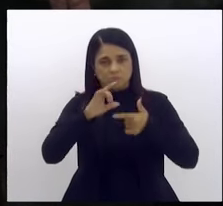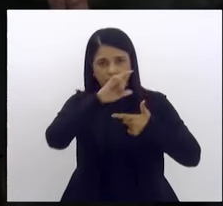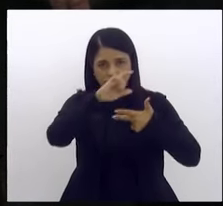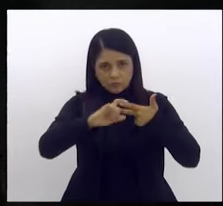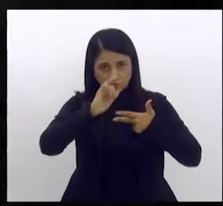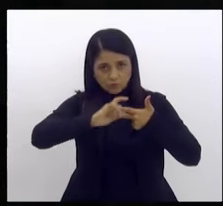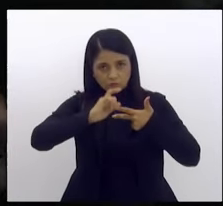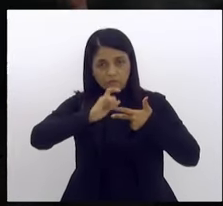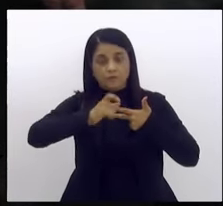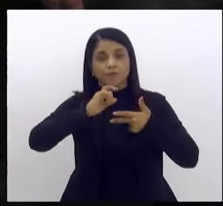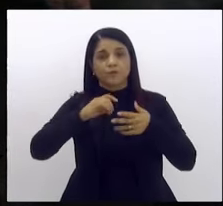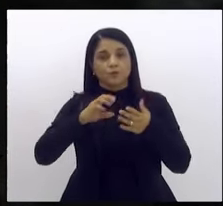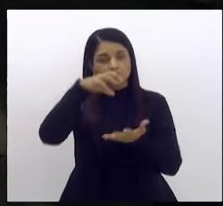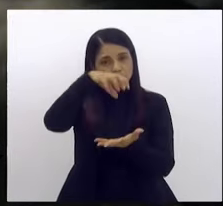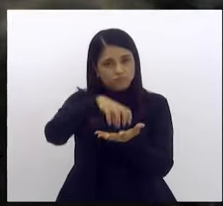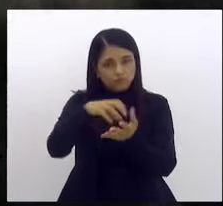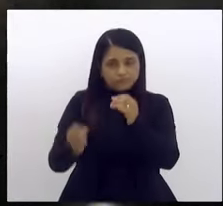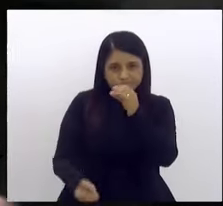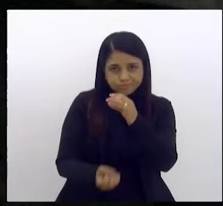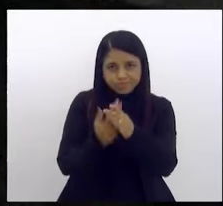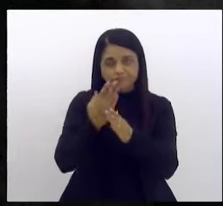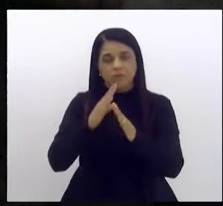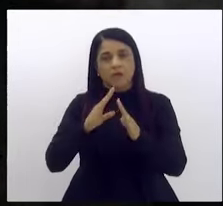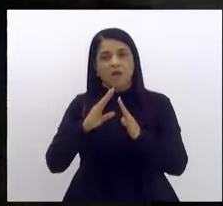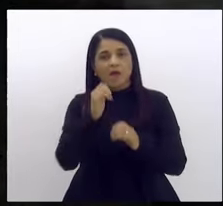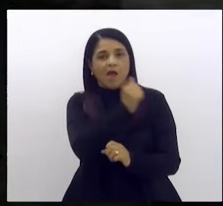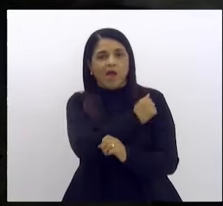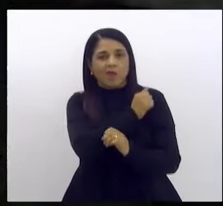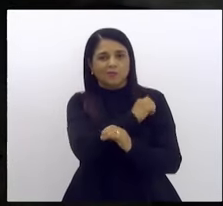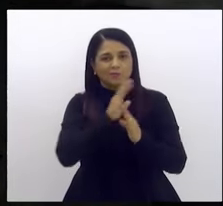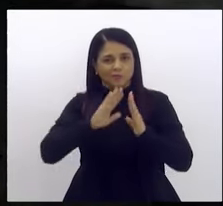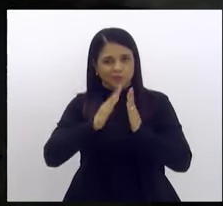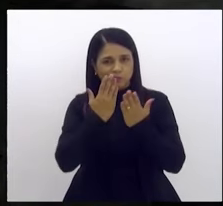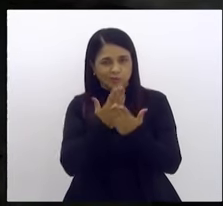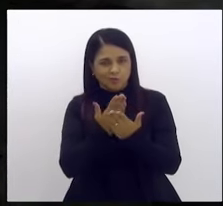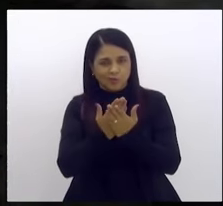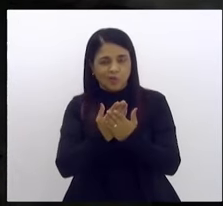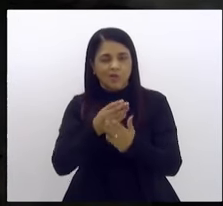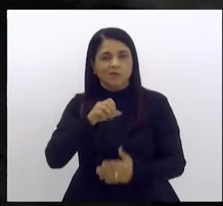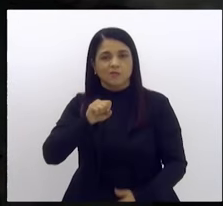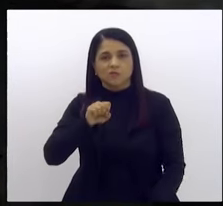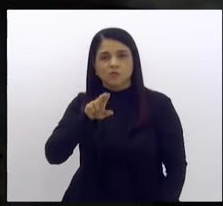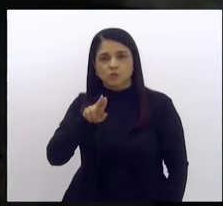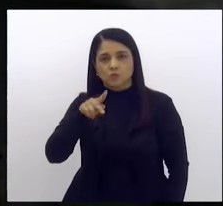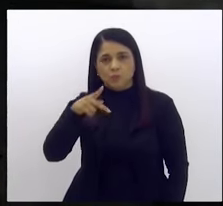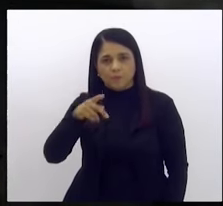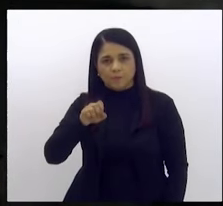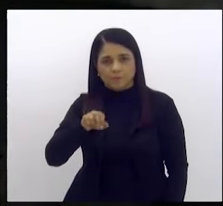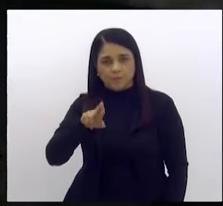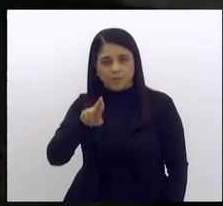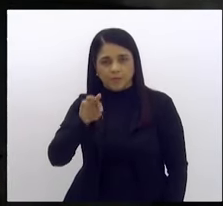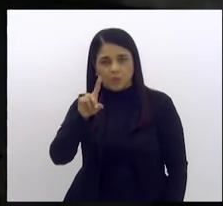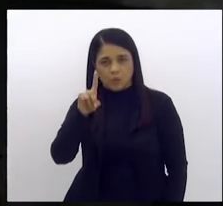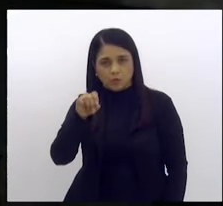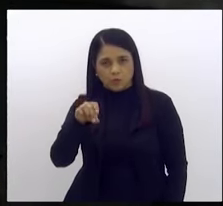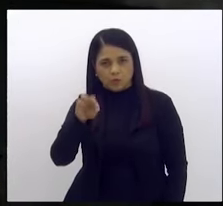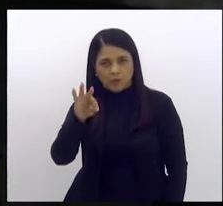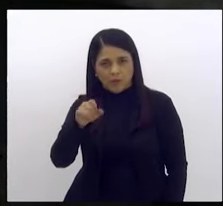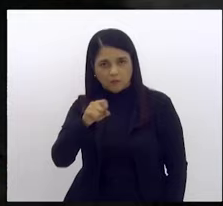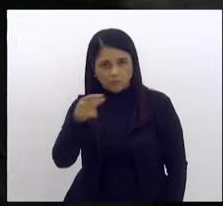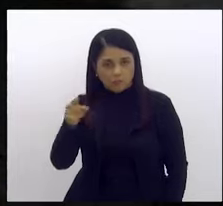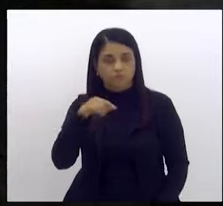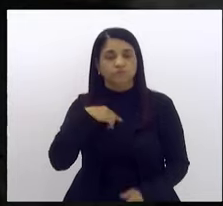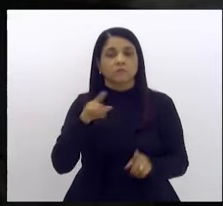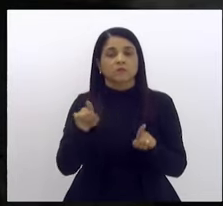núcleos especiais para alunos de altas habilidades e superdotação na rede pública de ensino do Estado do Rio de Janeiro.